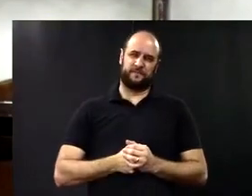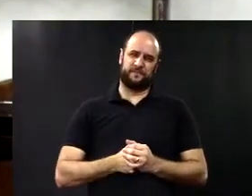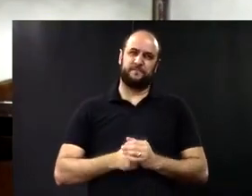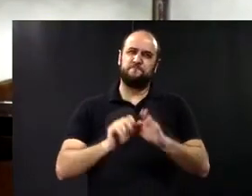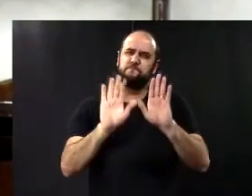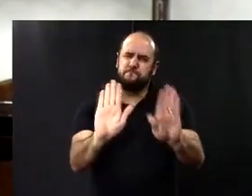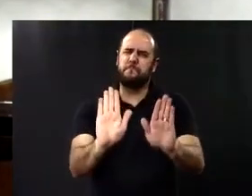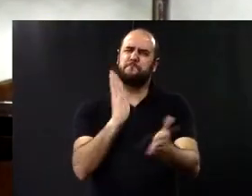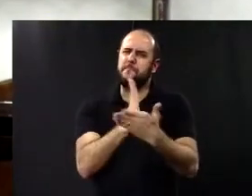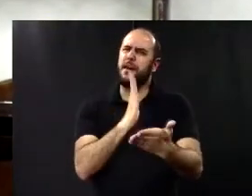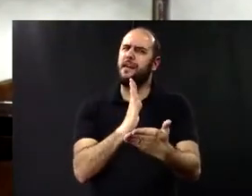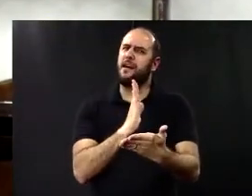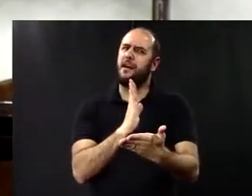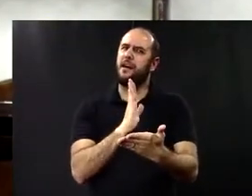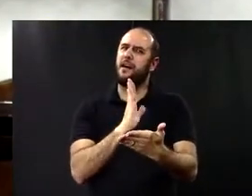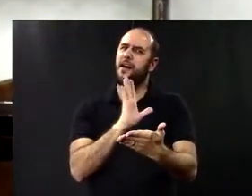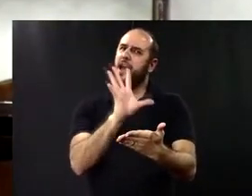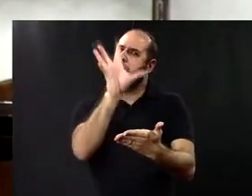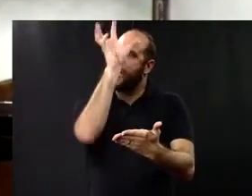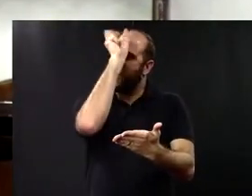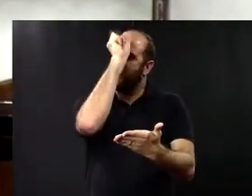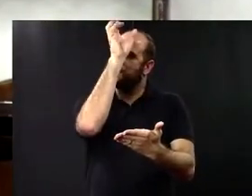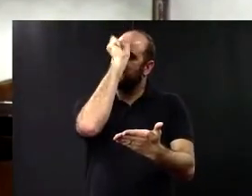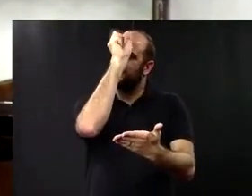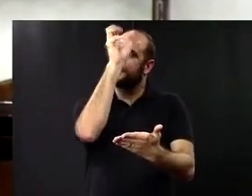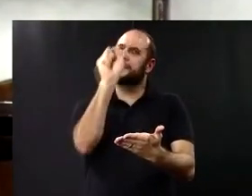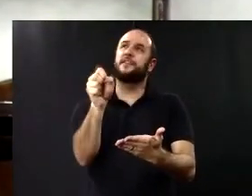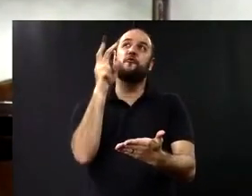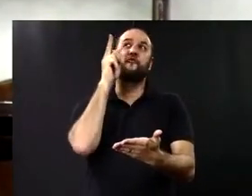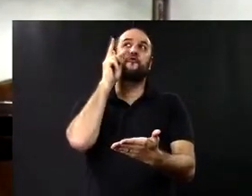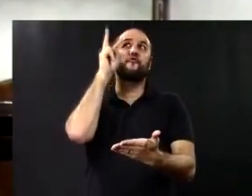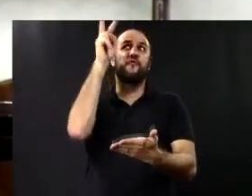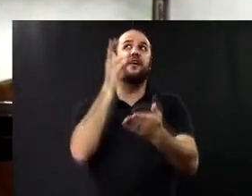pare para aprender diante da correção deles.